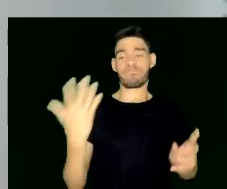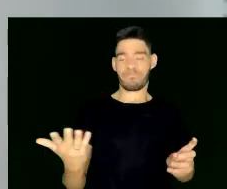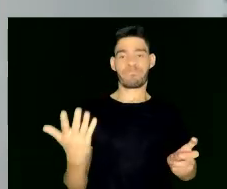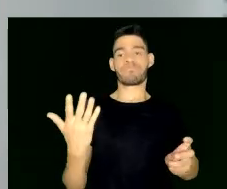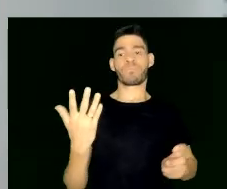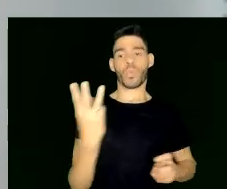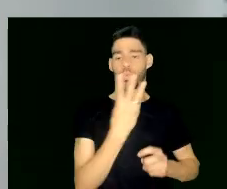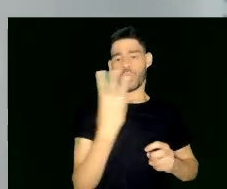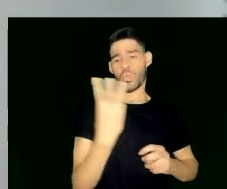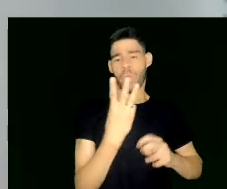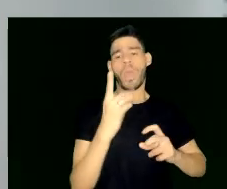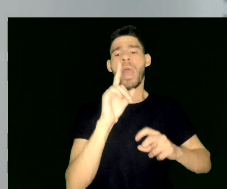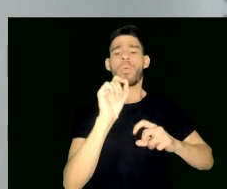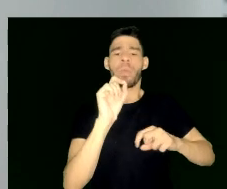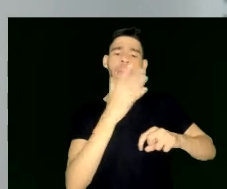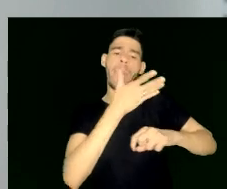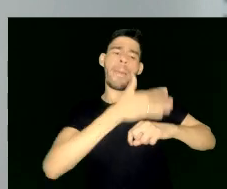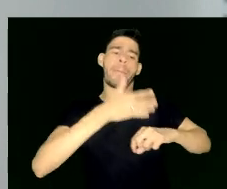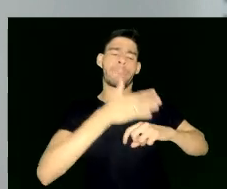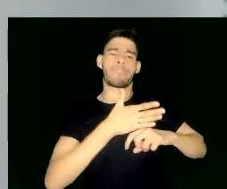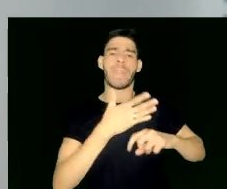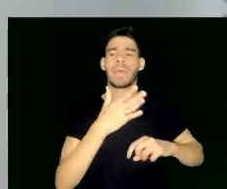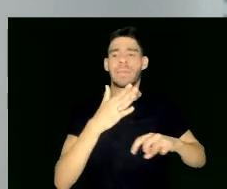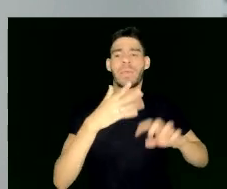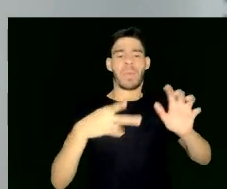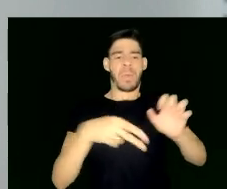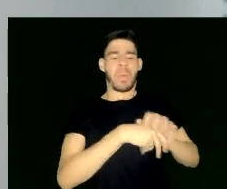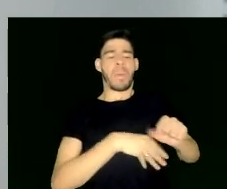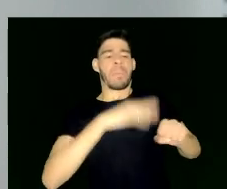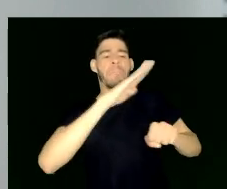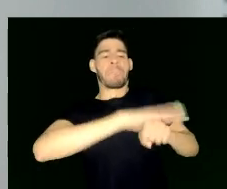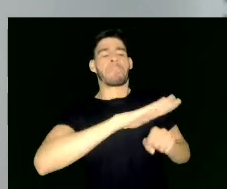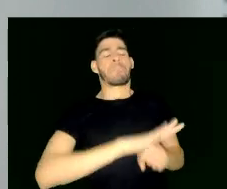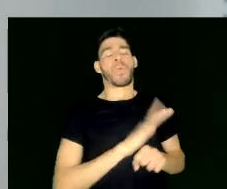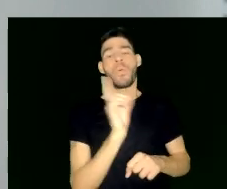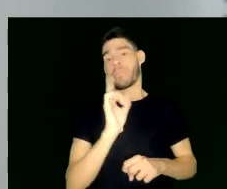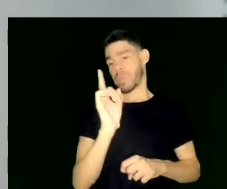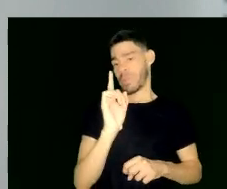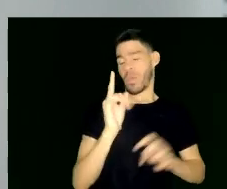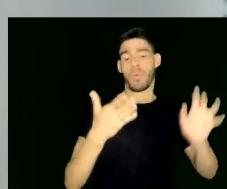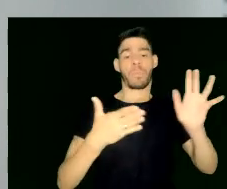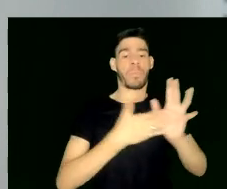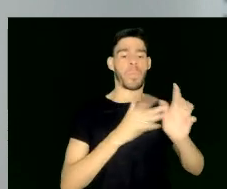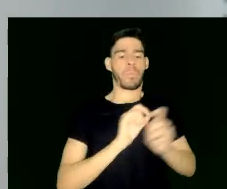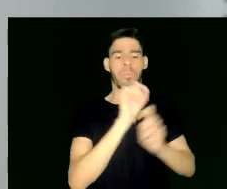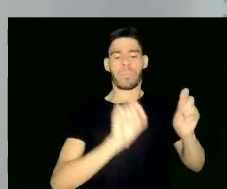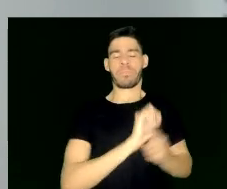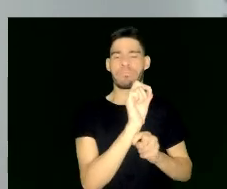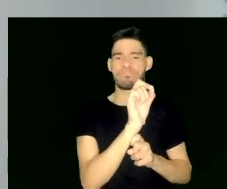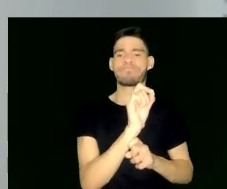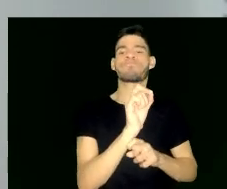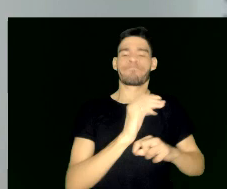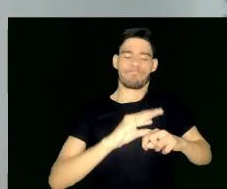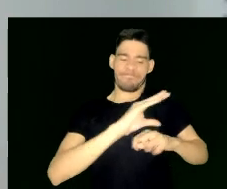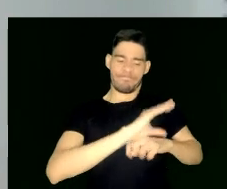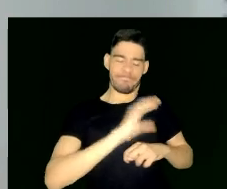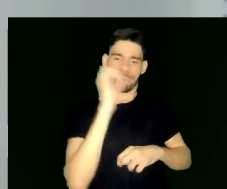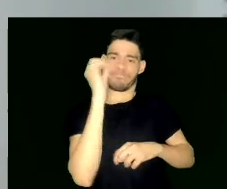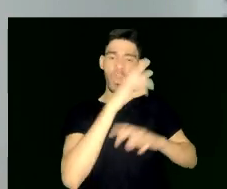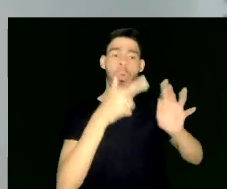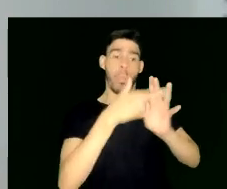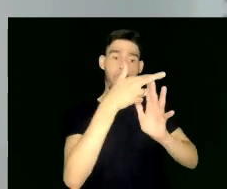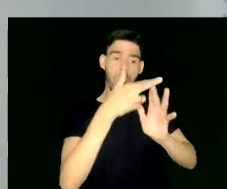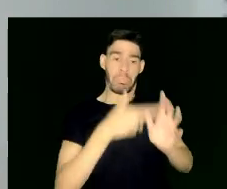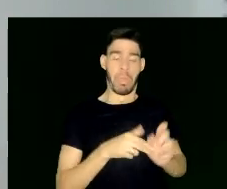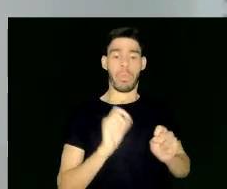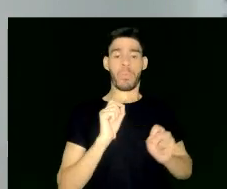ou extrema-esquerda. Então, são práticas que não têm, a bem da verdade, ideologia. O propósito delas, do constitucionalismo abusivo,